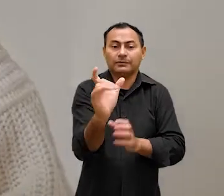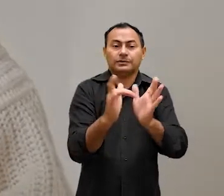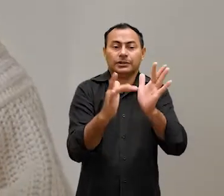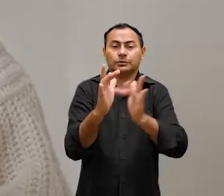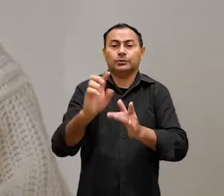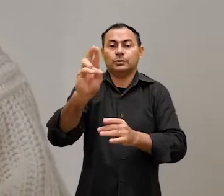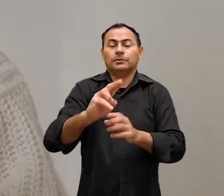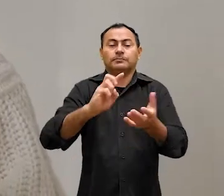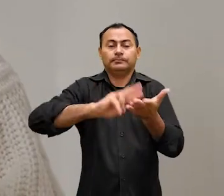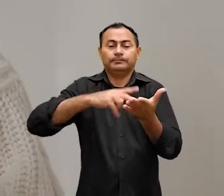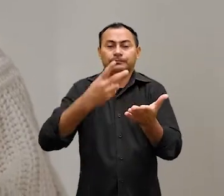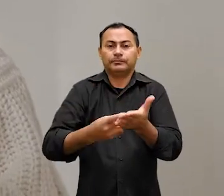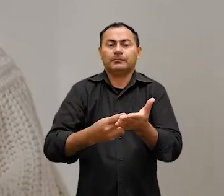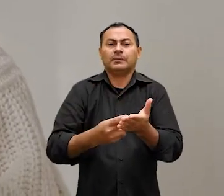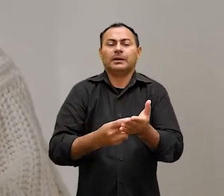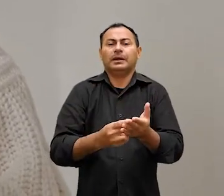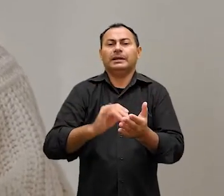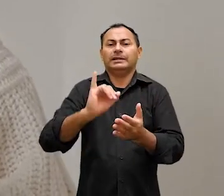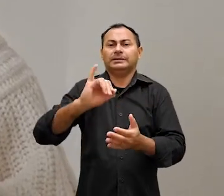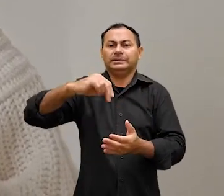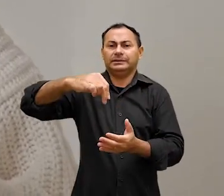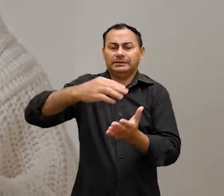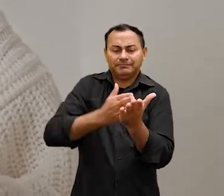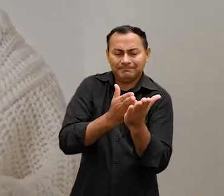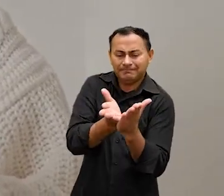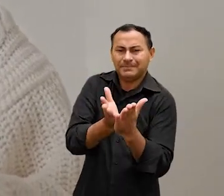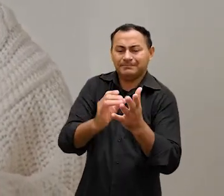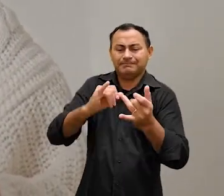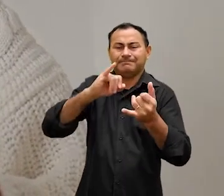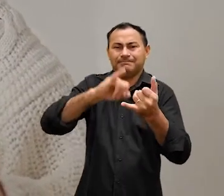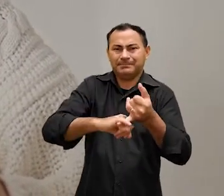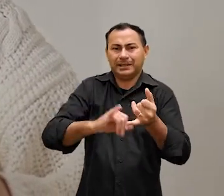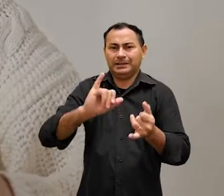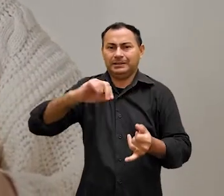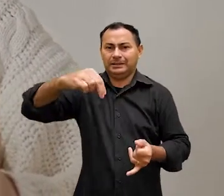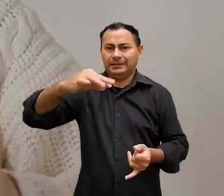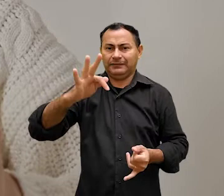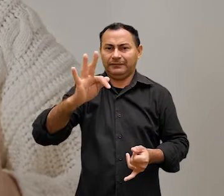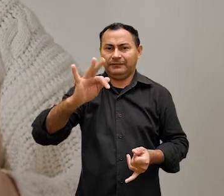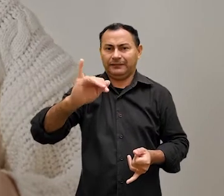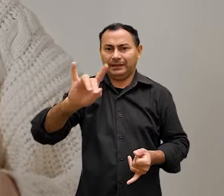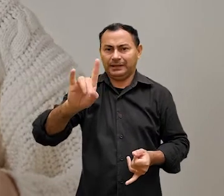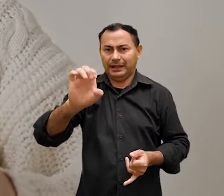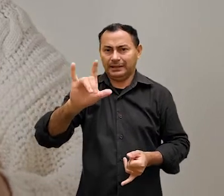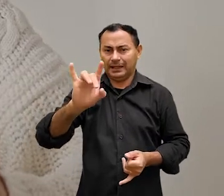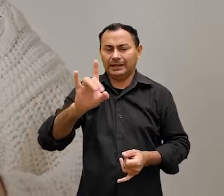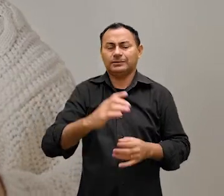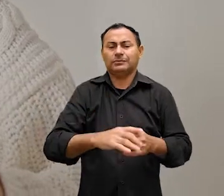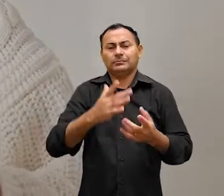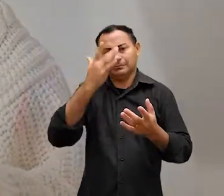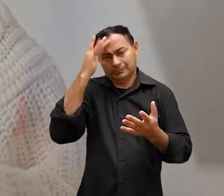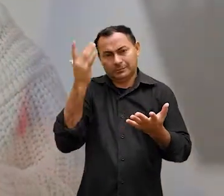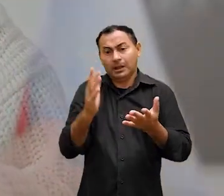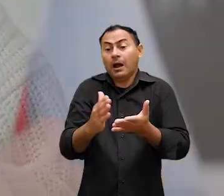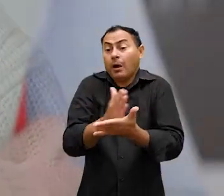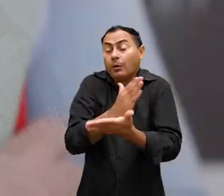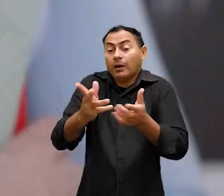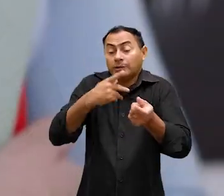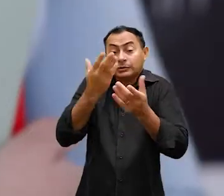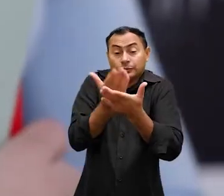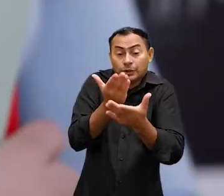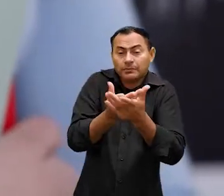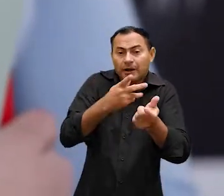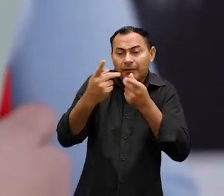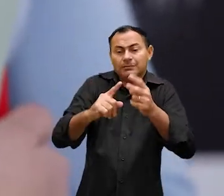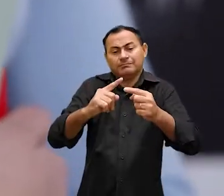Jesus usou é traduzida por infidelidade conjugal. Por uns, ou então por outros, fornicação. Alguns